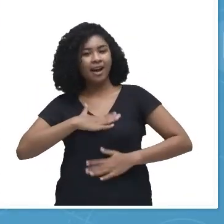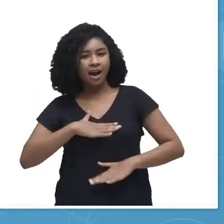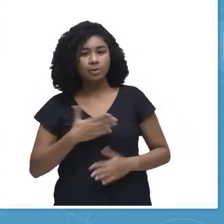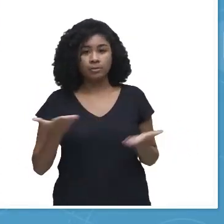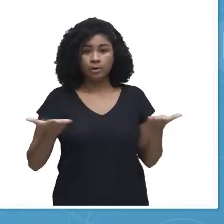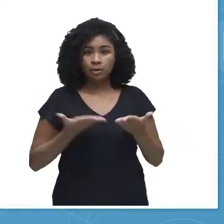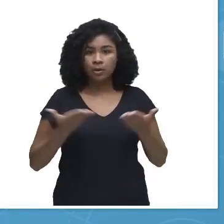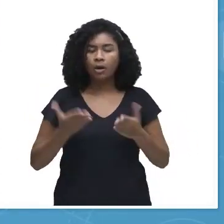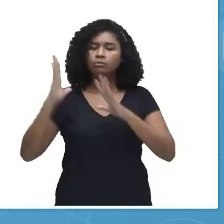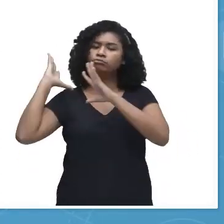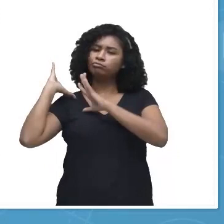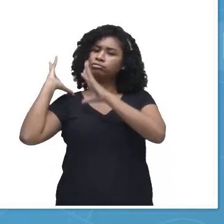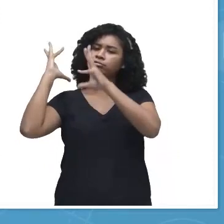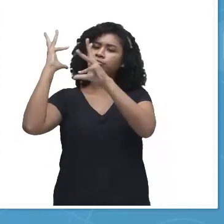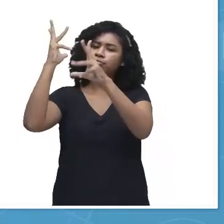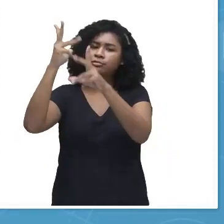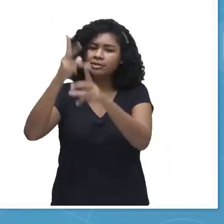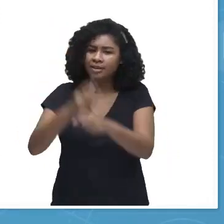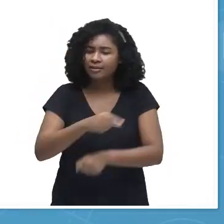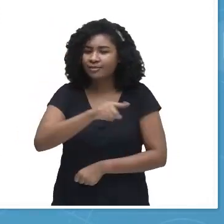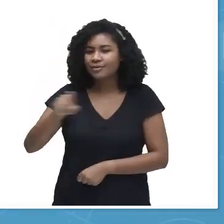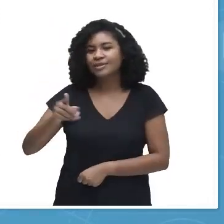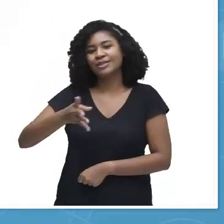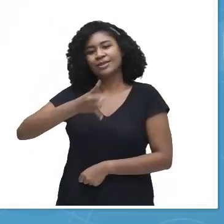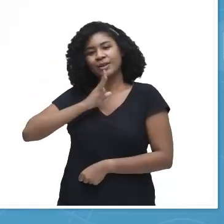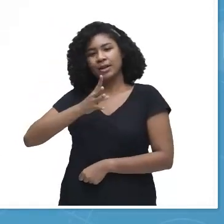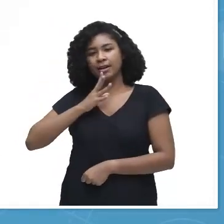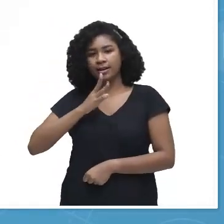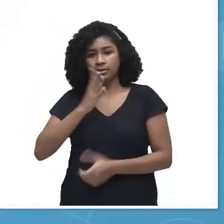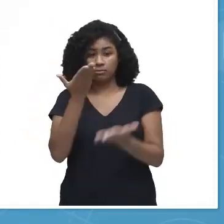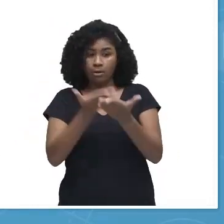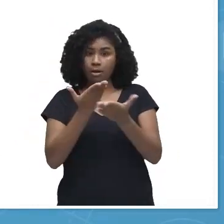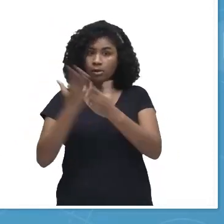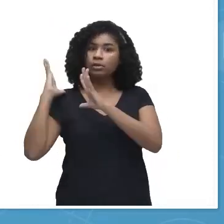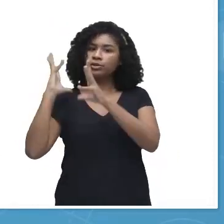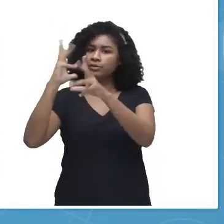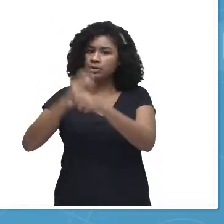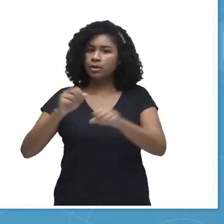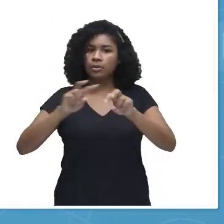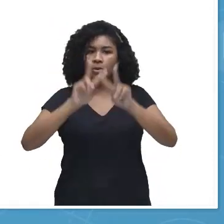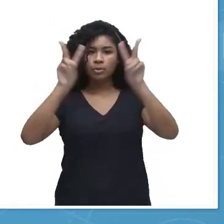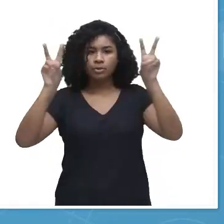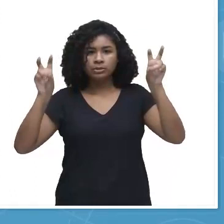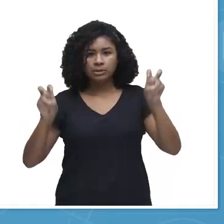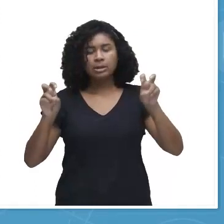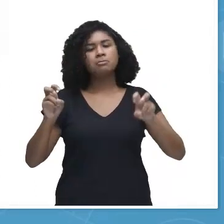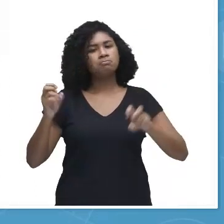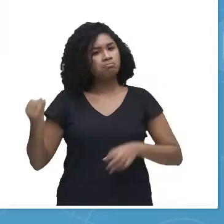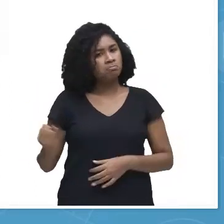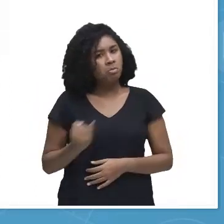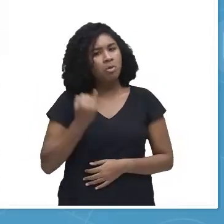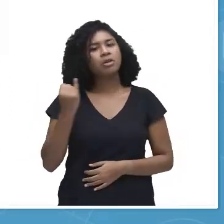relembrar o que vocês já viram anteriormente. Vai ser uma aula de revisão com um tema muito importante, uma temática muito